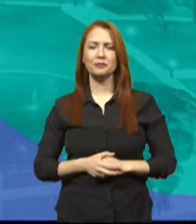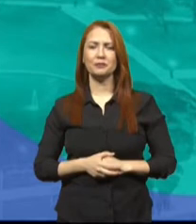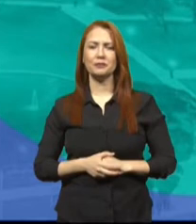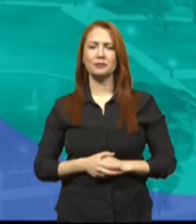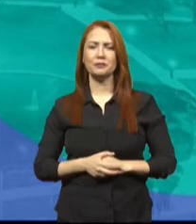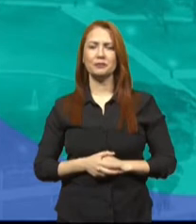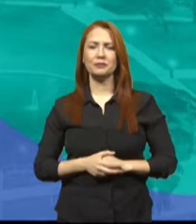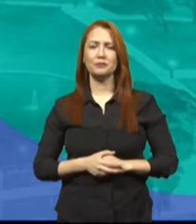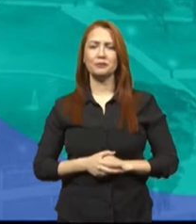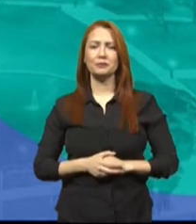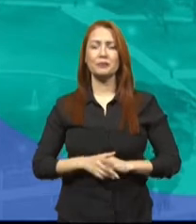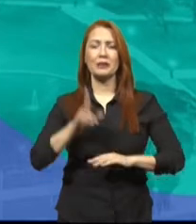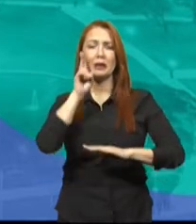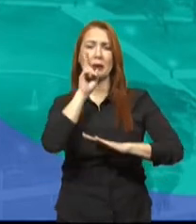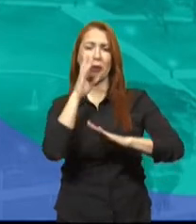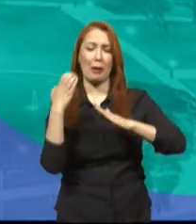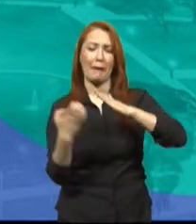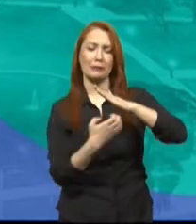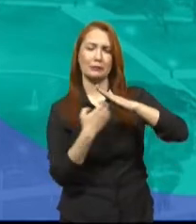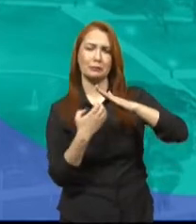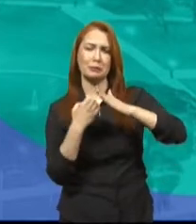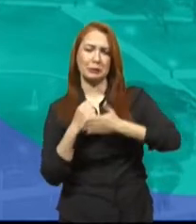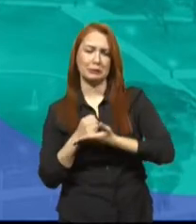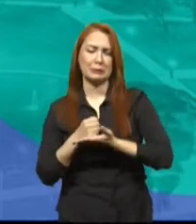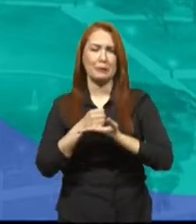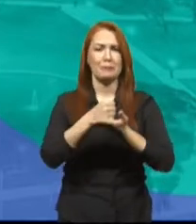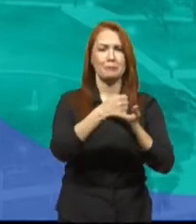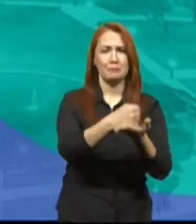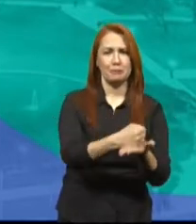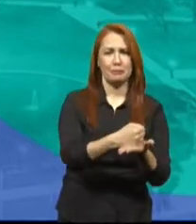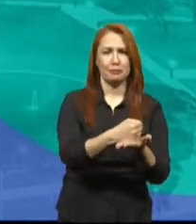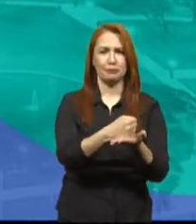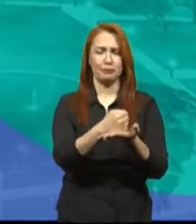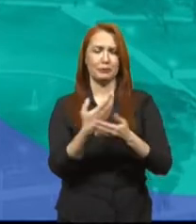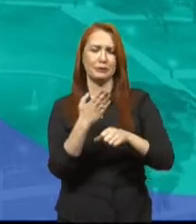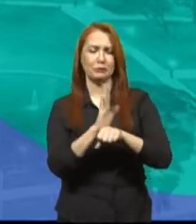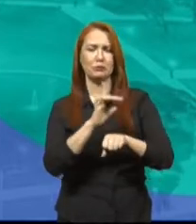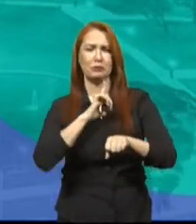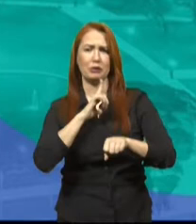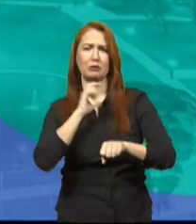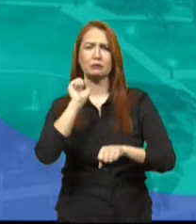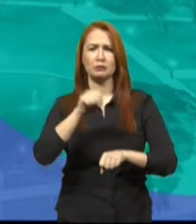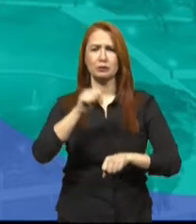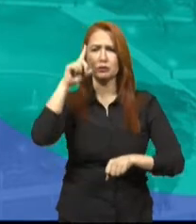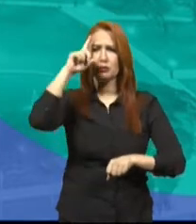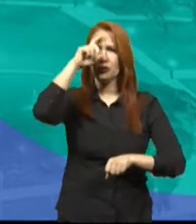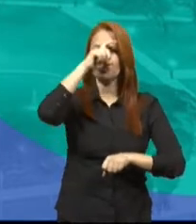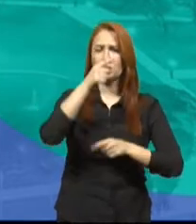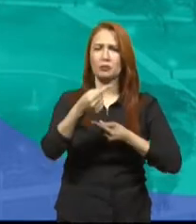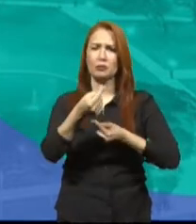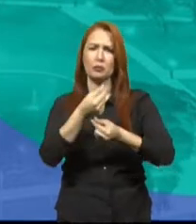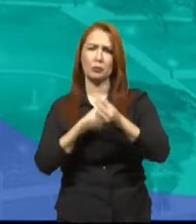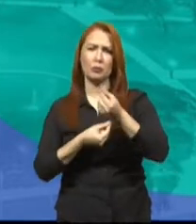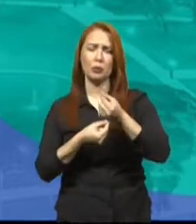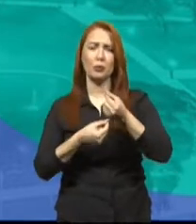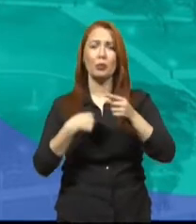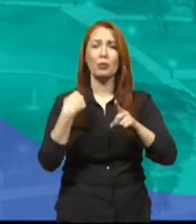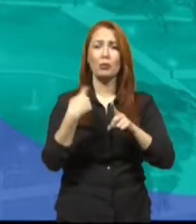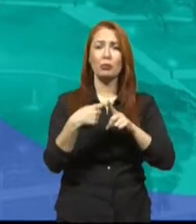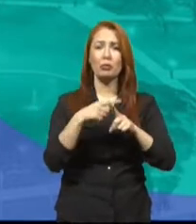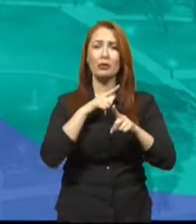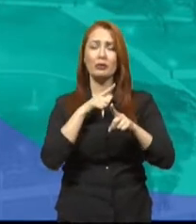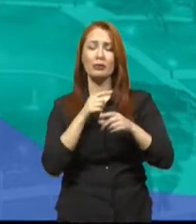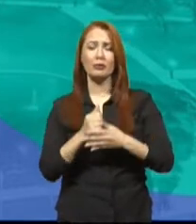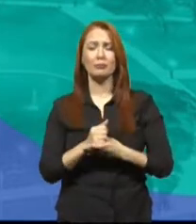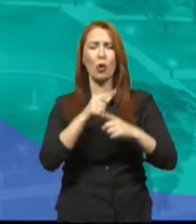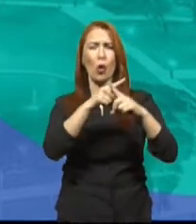nossa como todas as outras, nós temos dificuldade financeira, porque nós enfrentamos uma